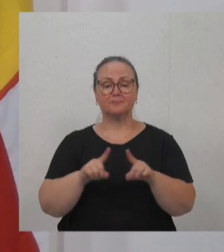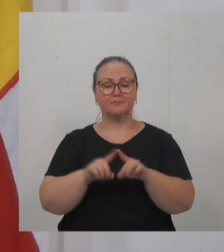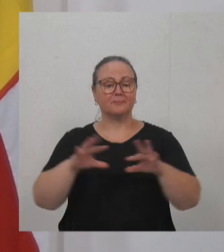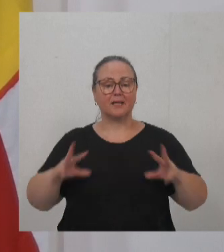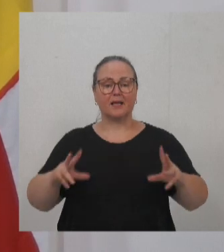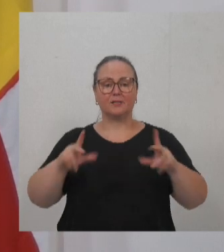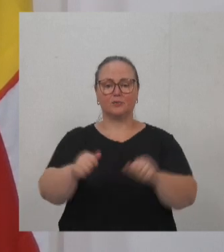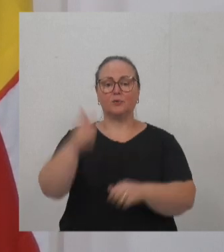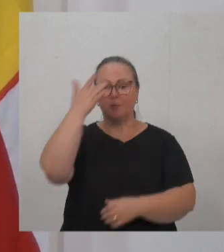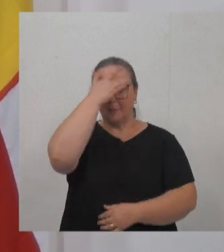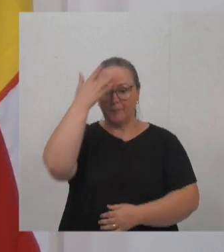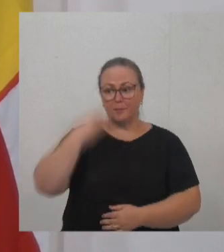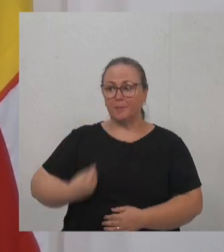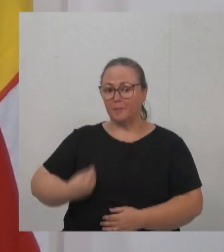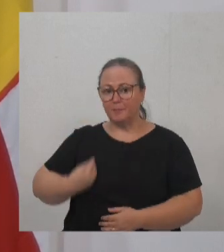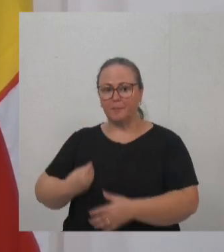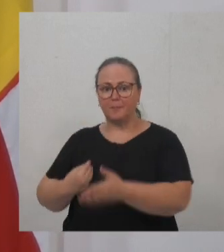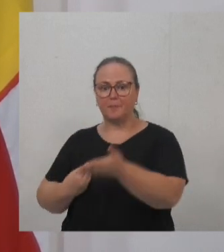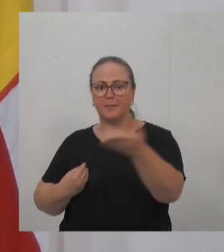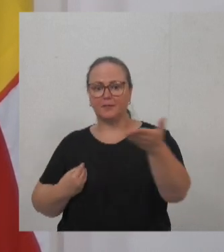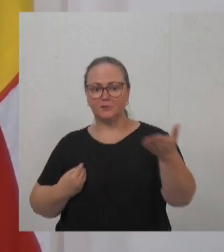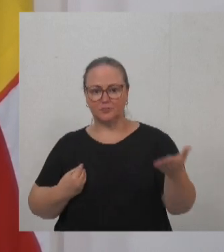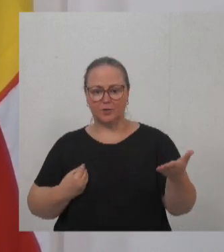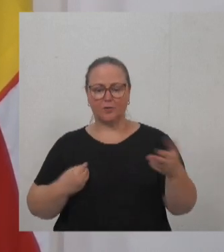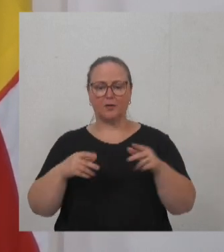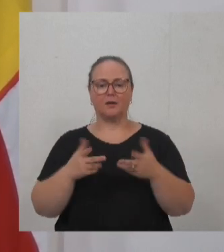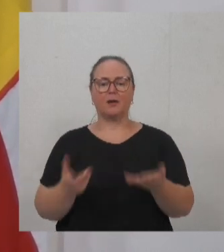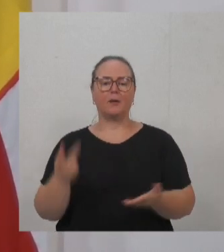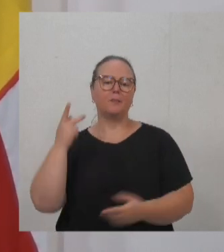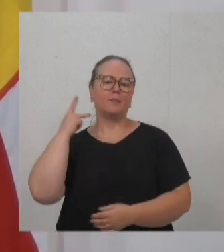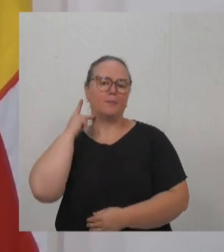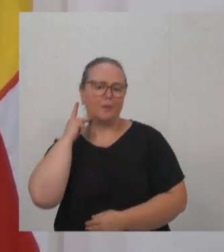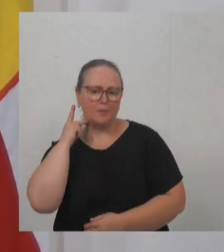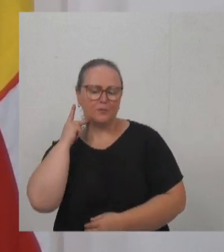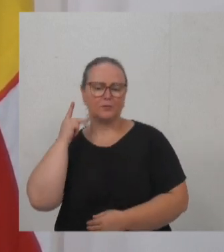estão presentes, cumprimento também aos promotores de justiça, doutor